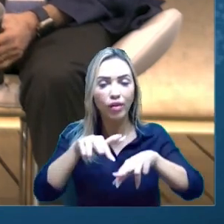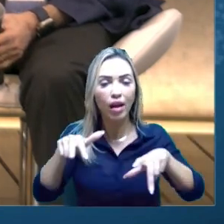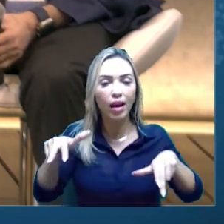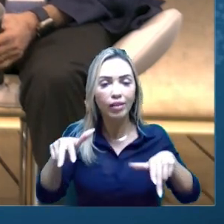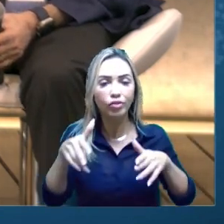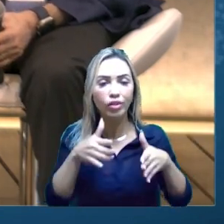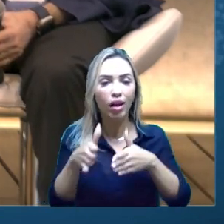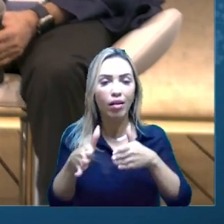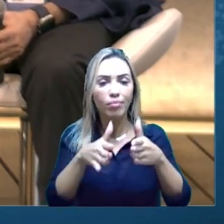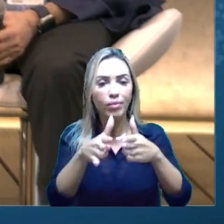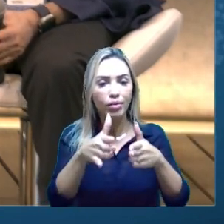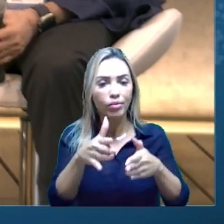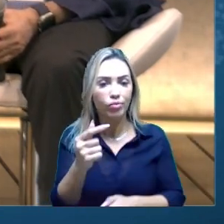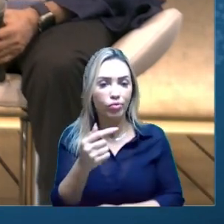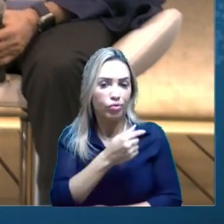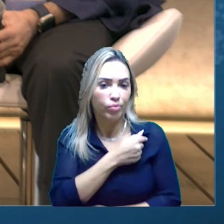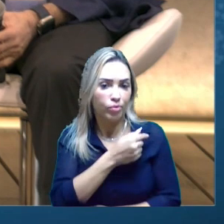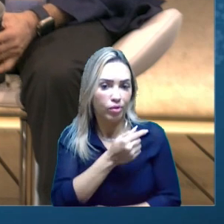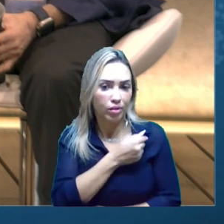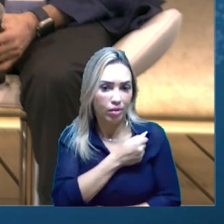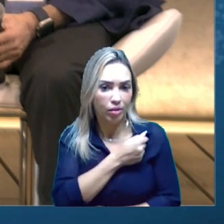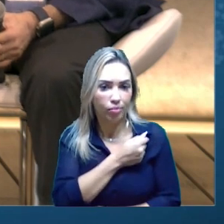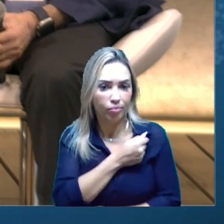de imunização,